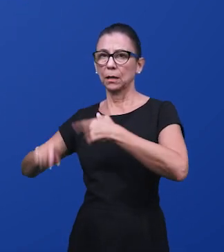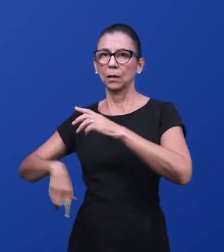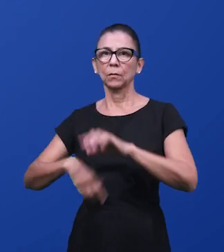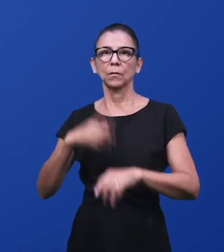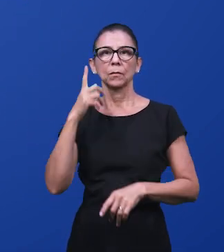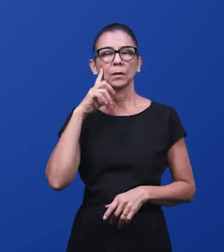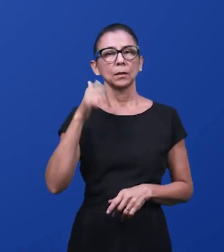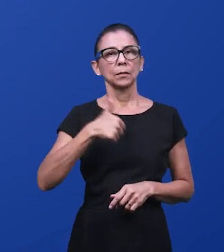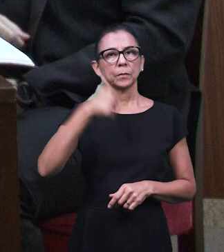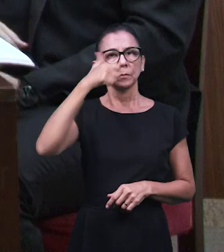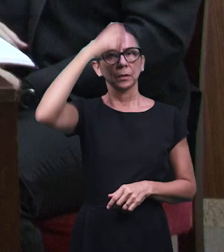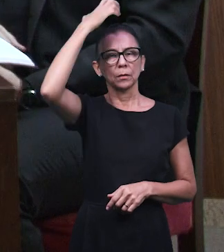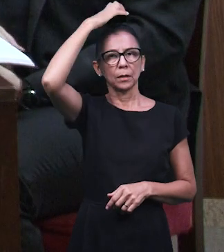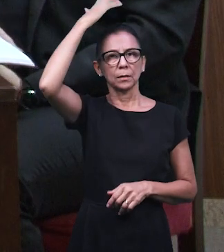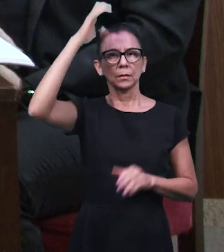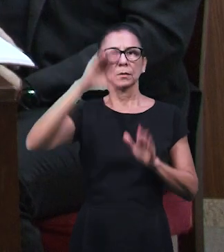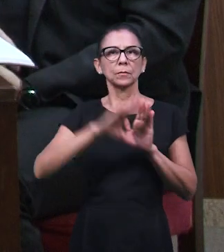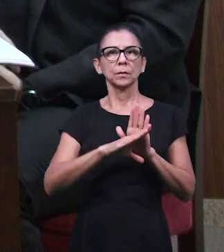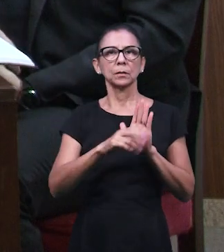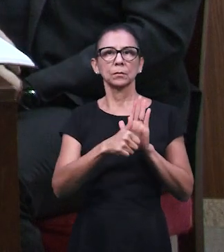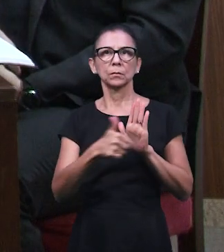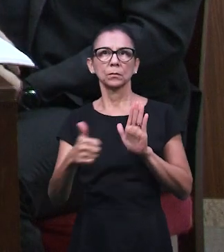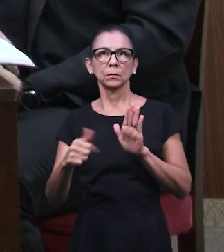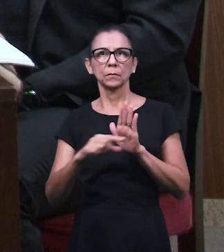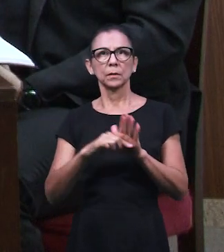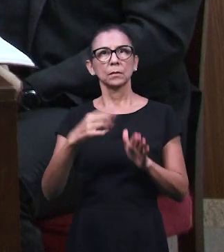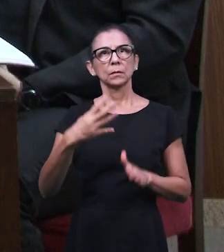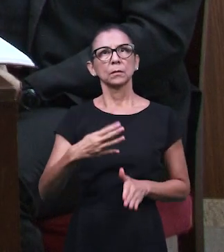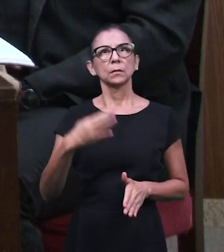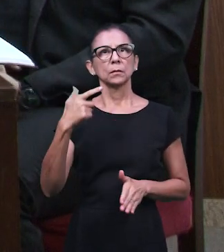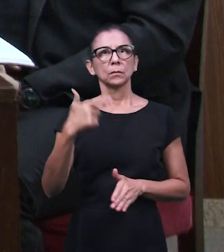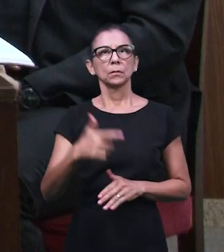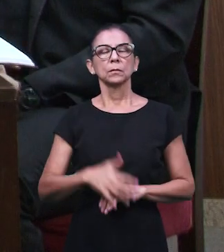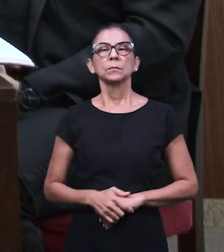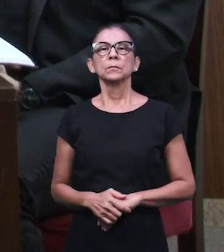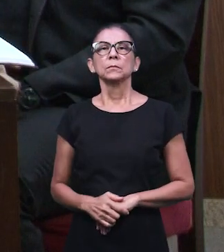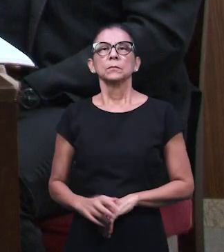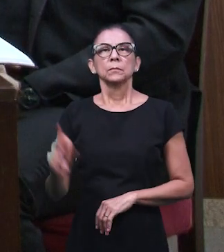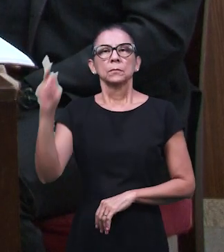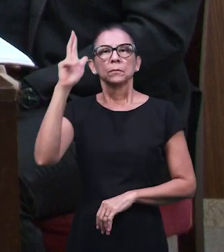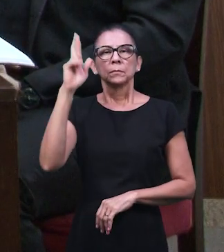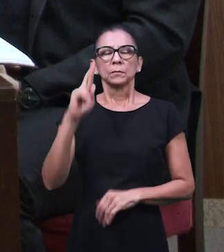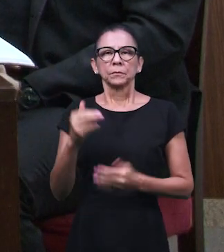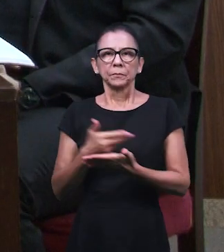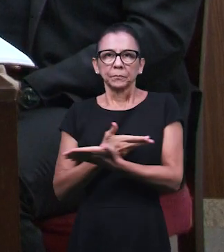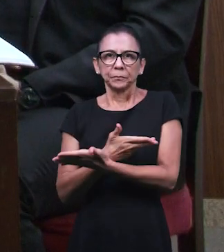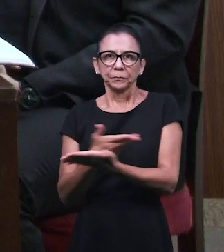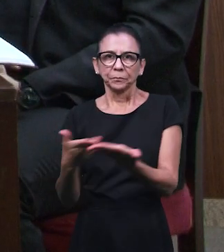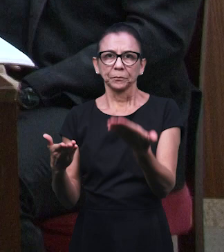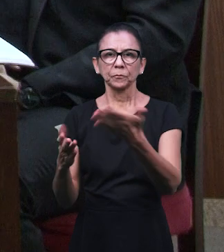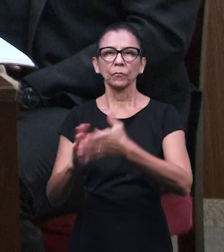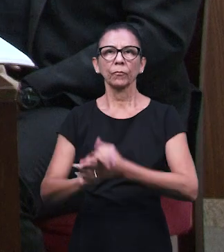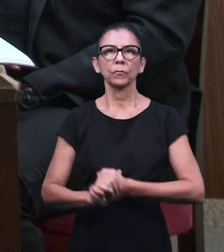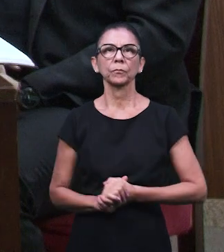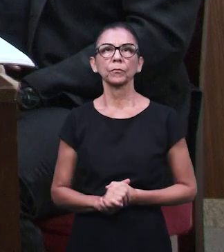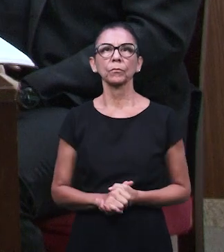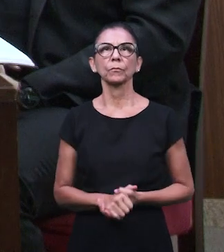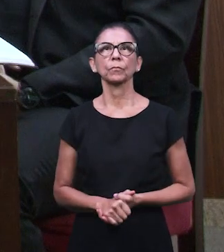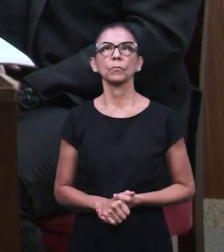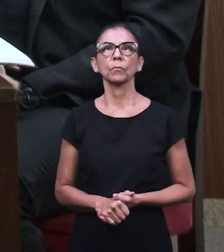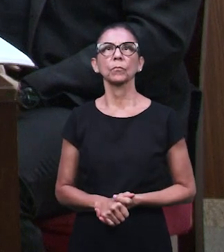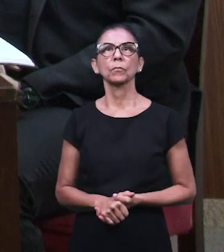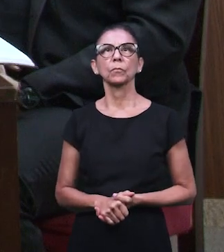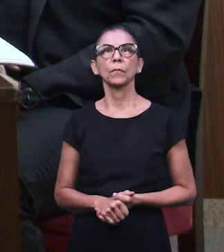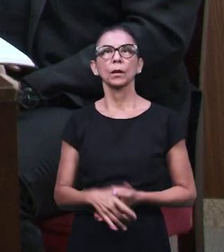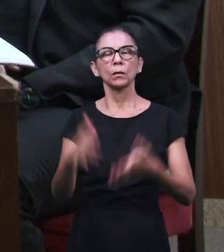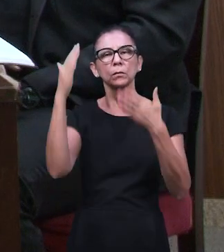todos, a paz do Senhor. Bem, irmãos, nós agradecemos a nossa irmã Maria Ângela e Maria Lúcia, que